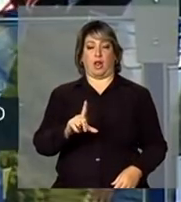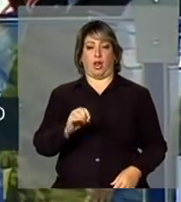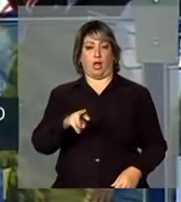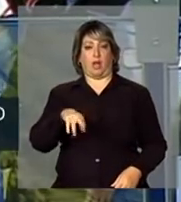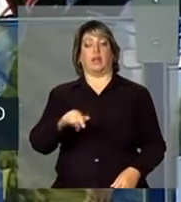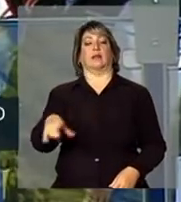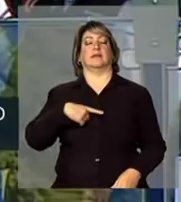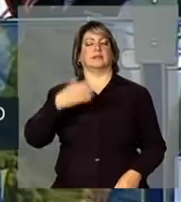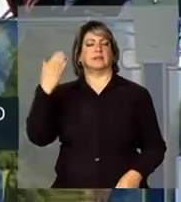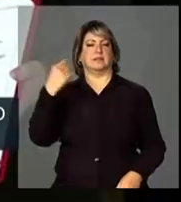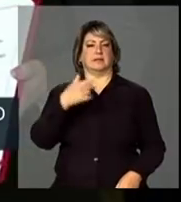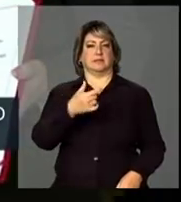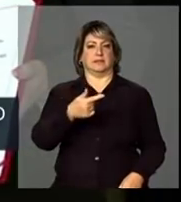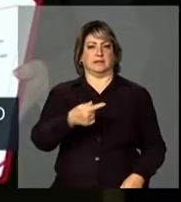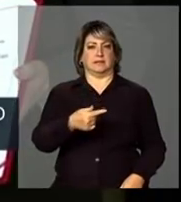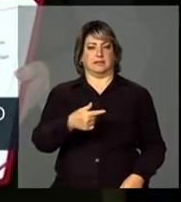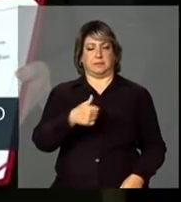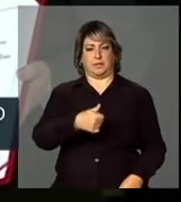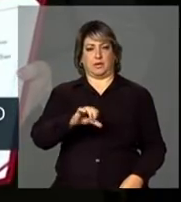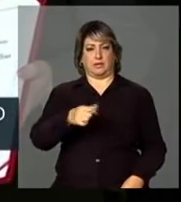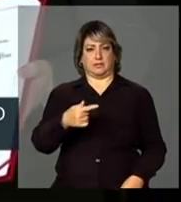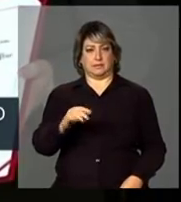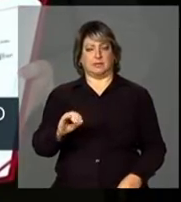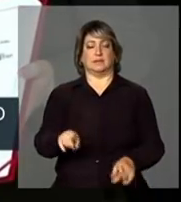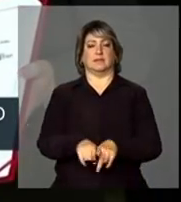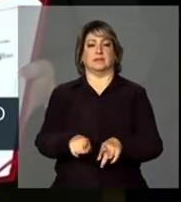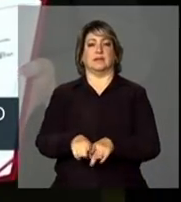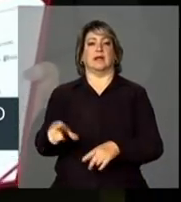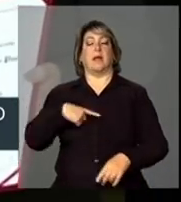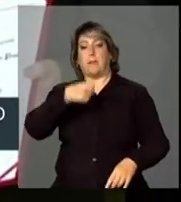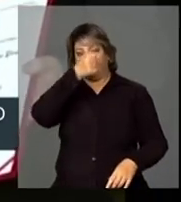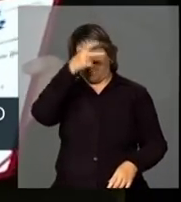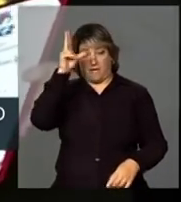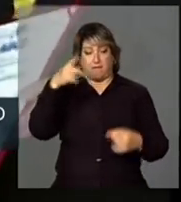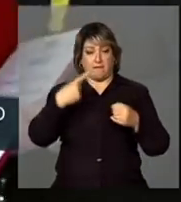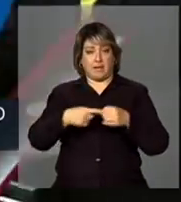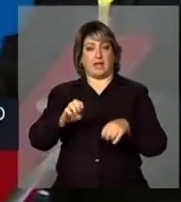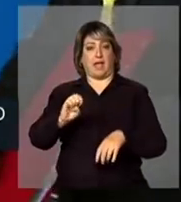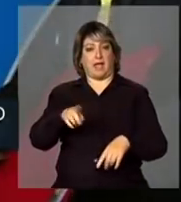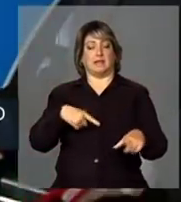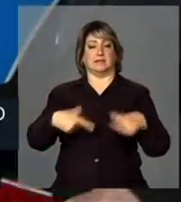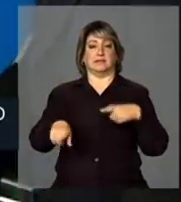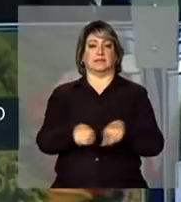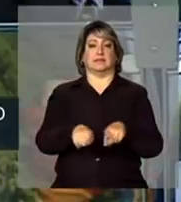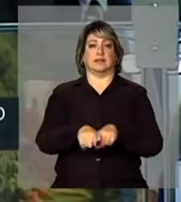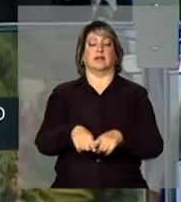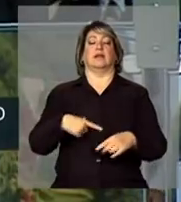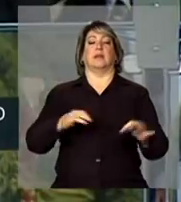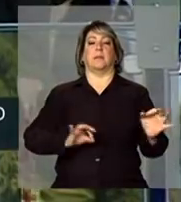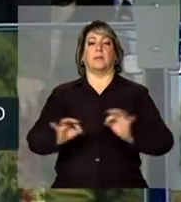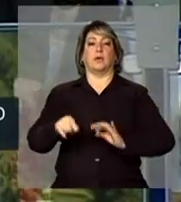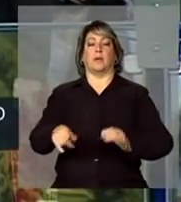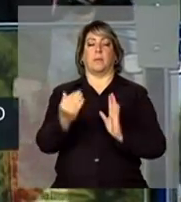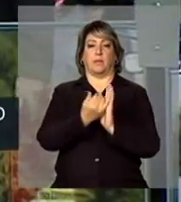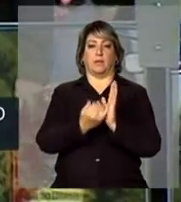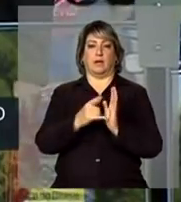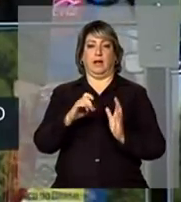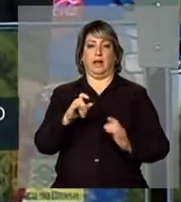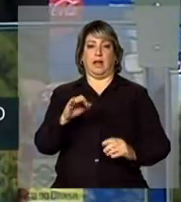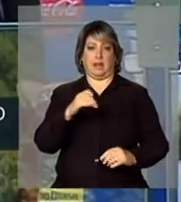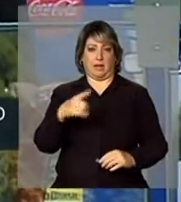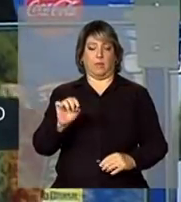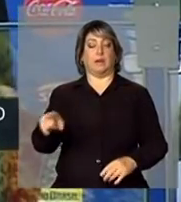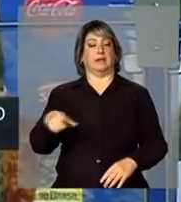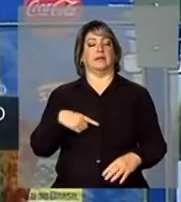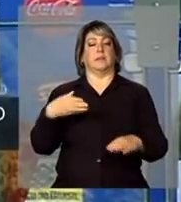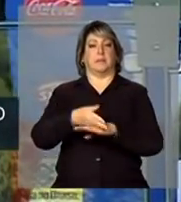Pirajuí, presidente da Exposição Agropecuária de Bauru e fundador do programa de leilões. Teve